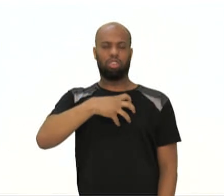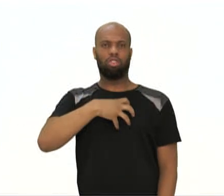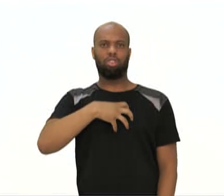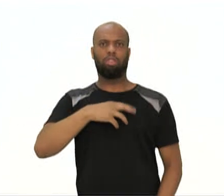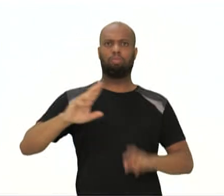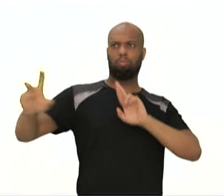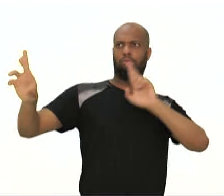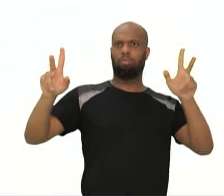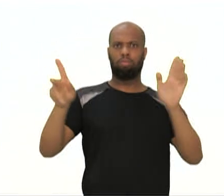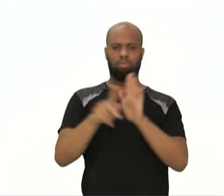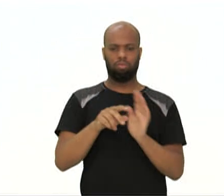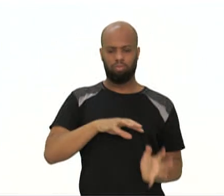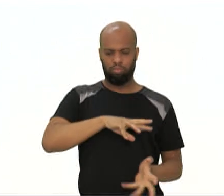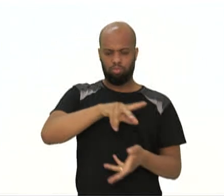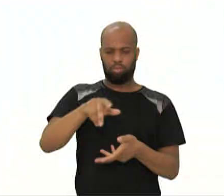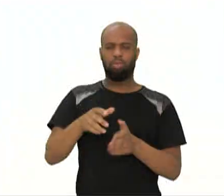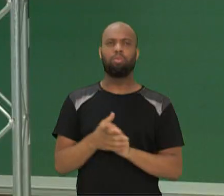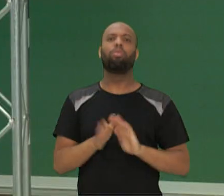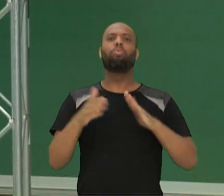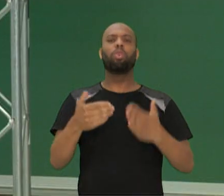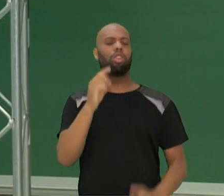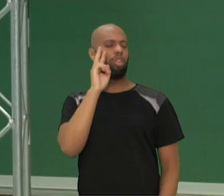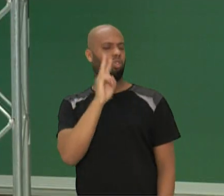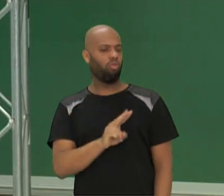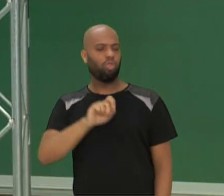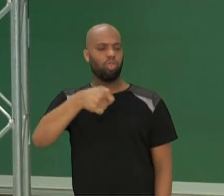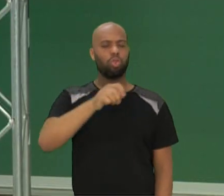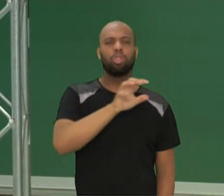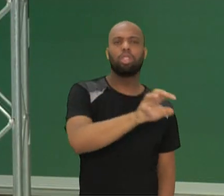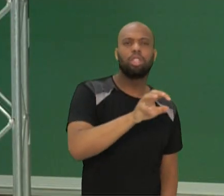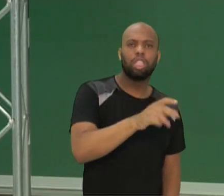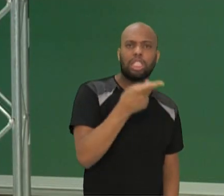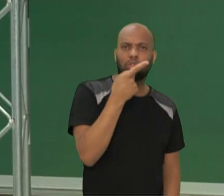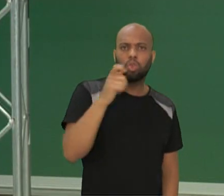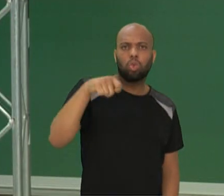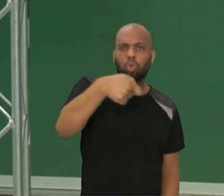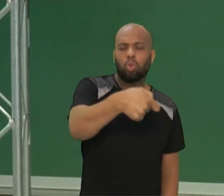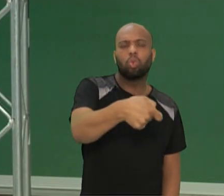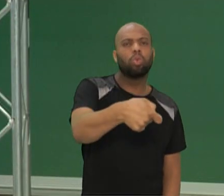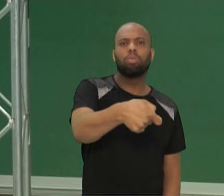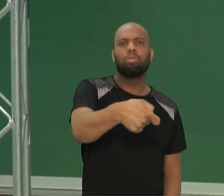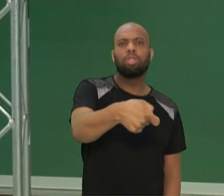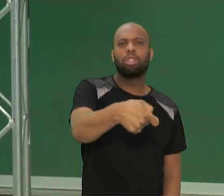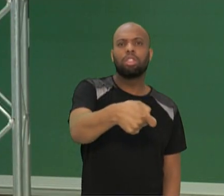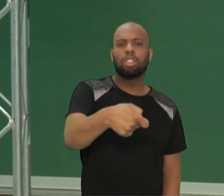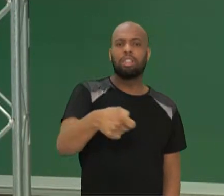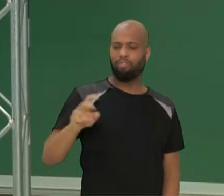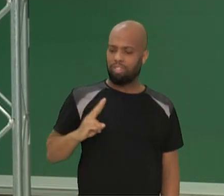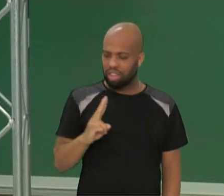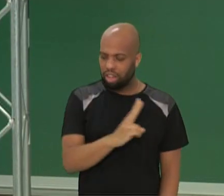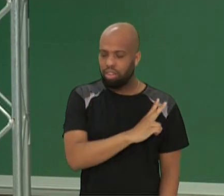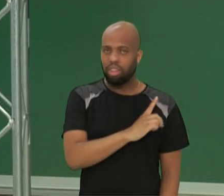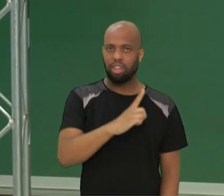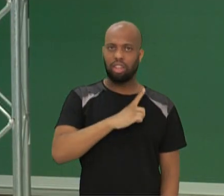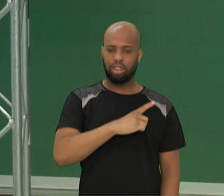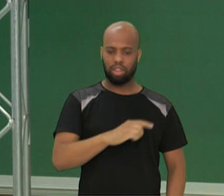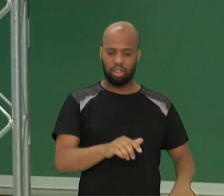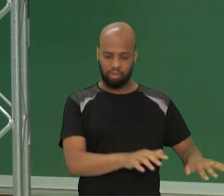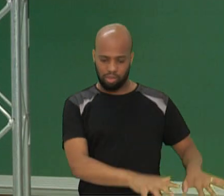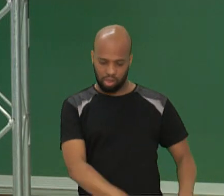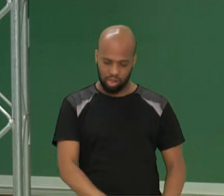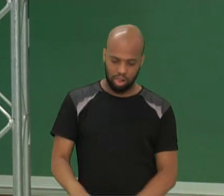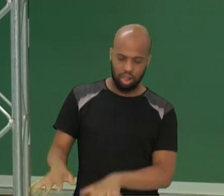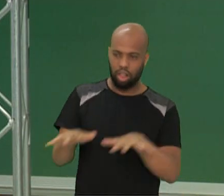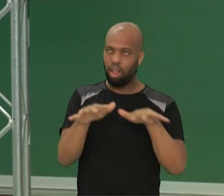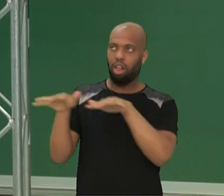do mundo. Então ali, quando a gente está falando dos nutrientes que vêm